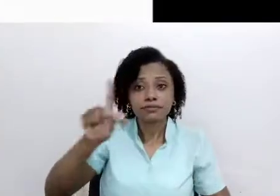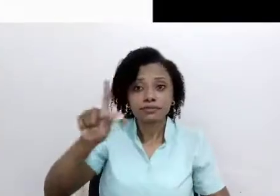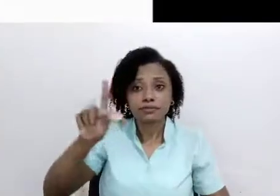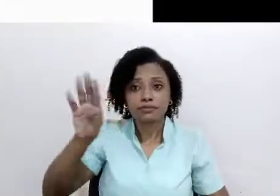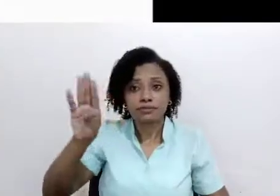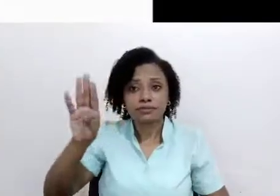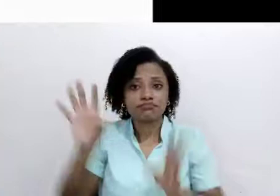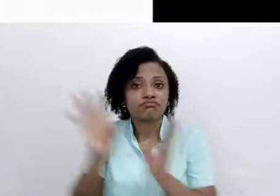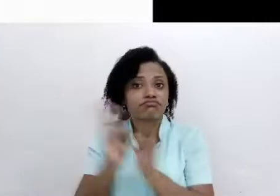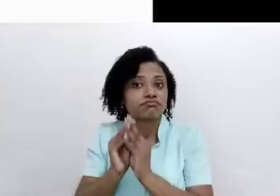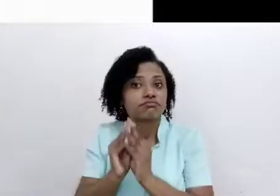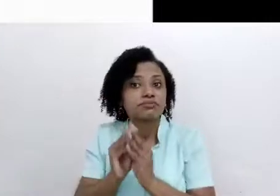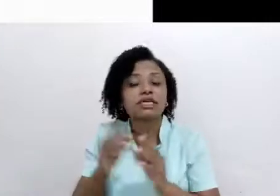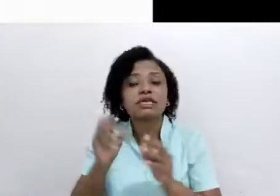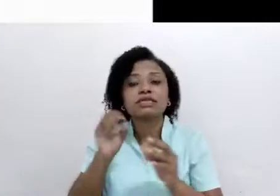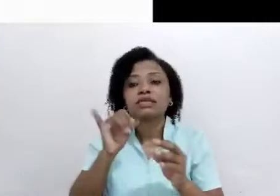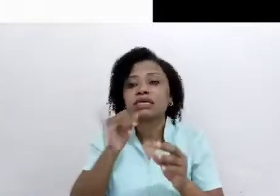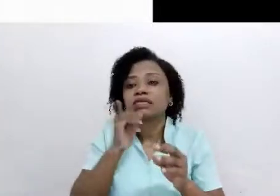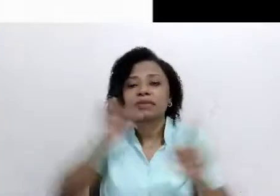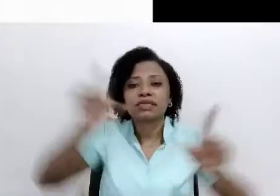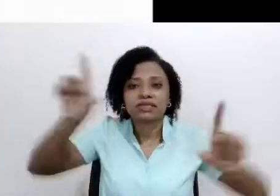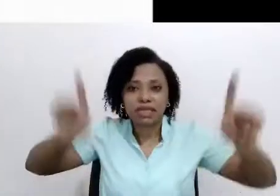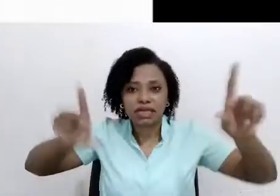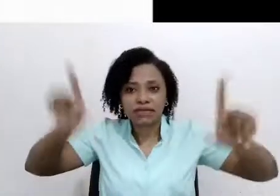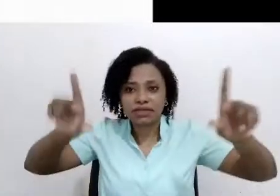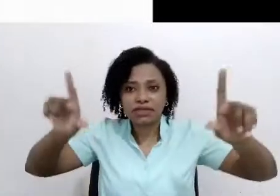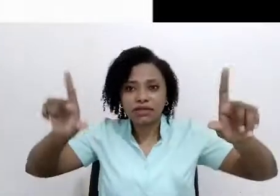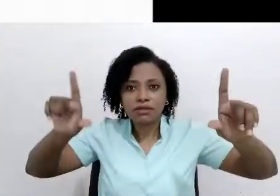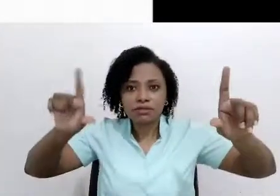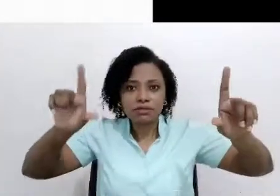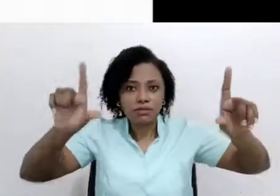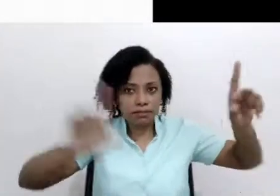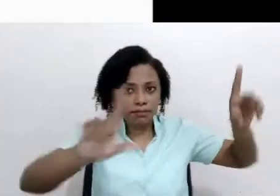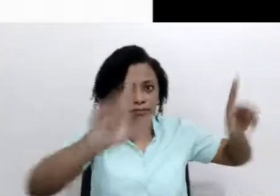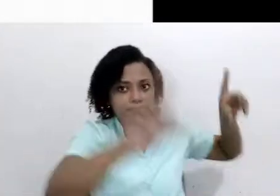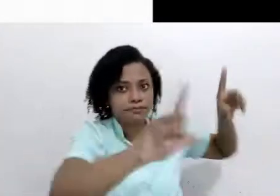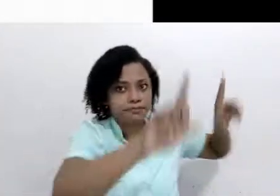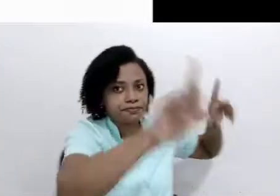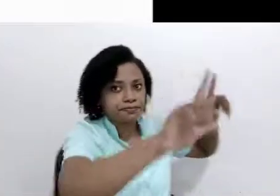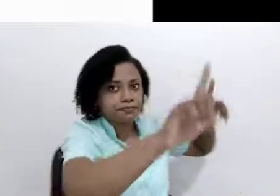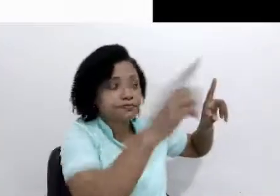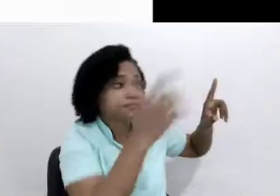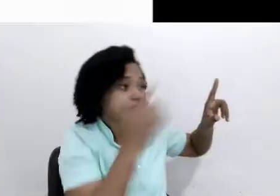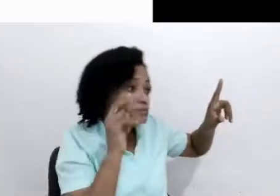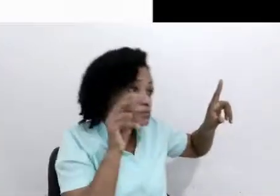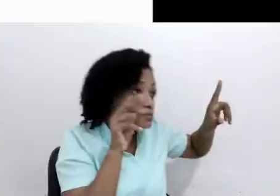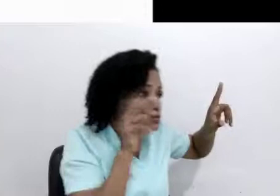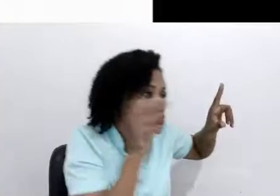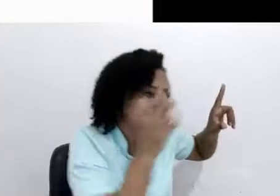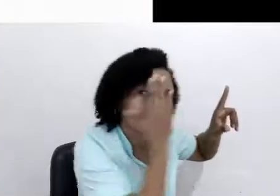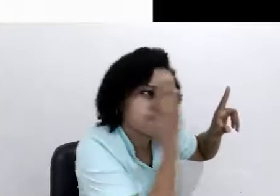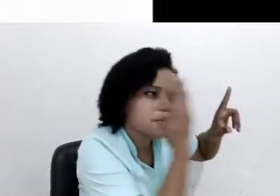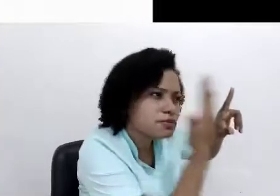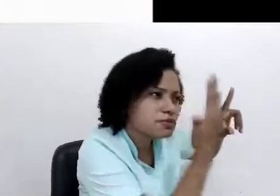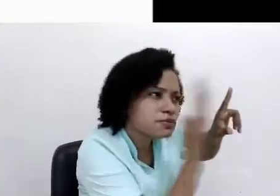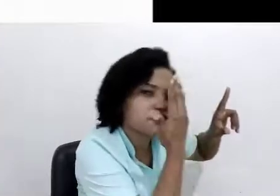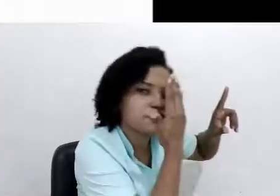se a gente aproximar o rosto na TV, a gente vai ver pequenos pontinhos com essas três